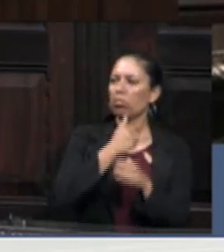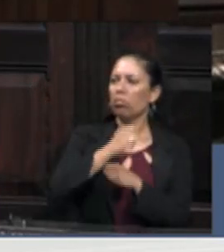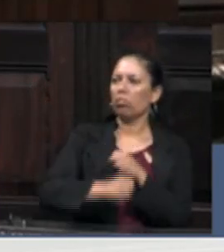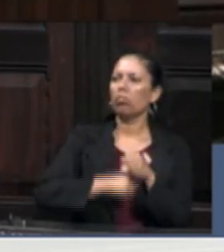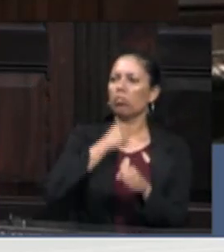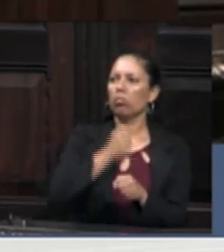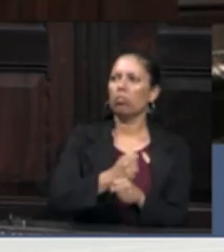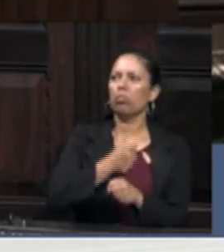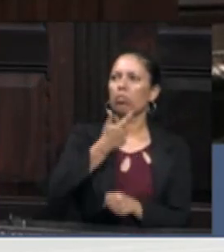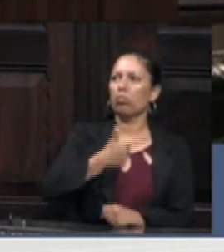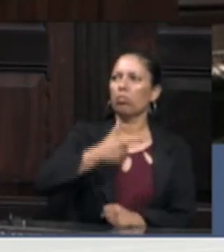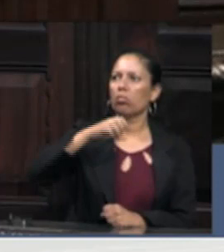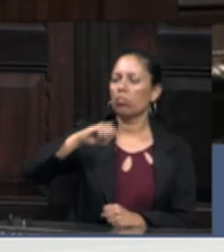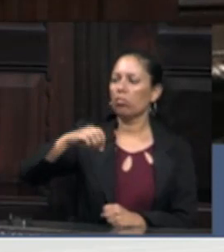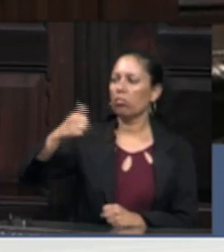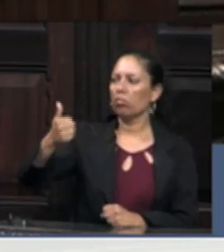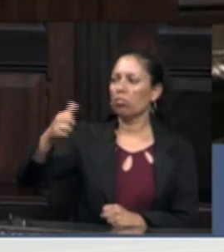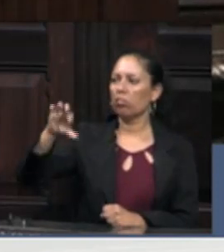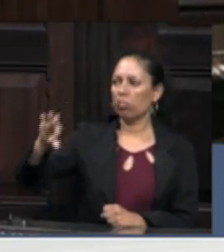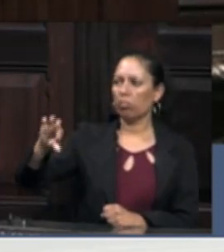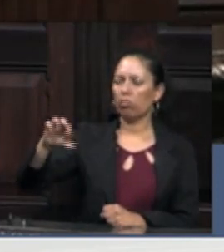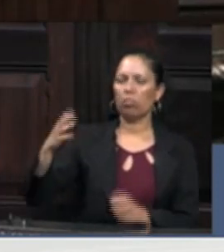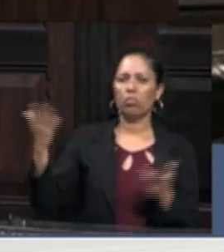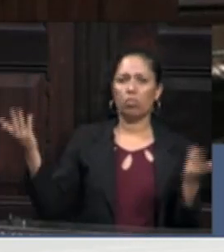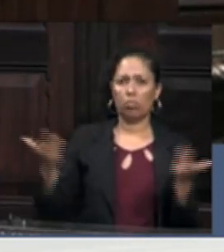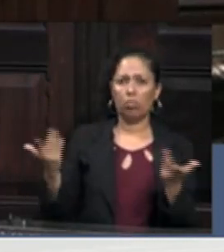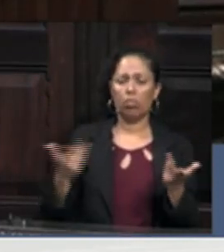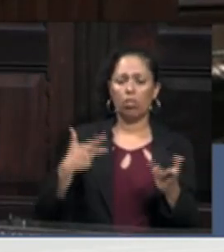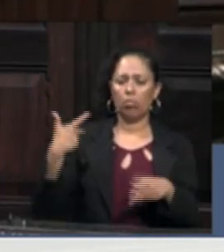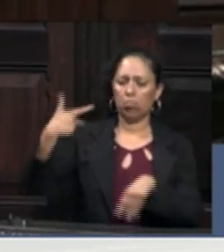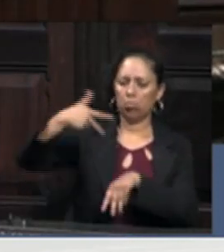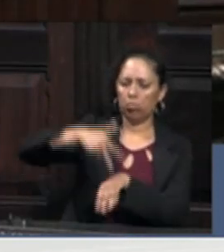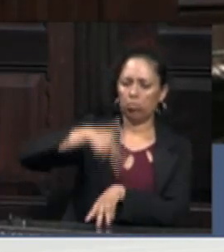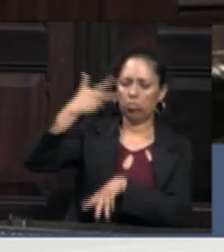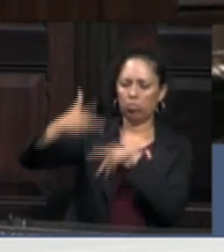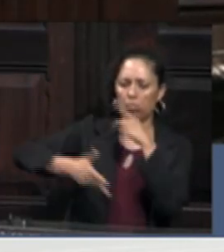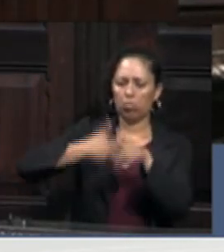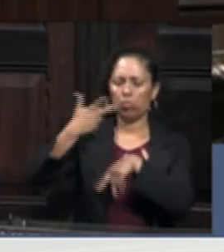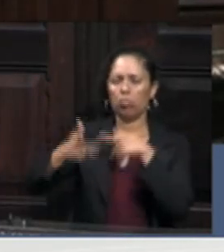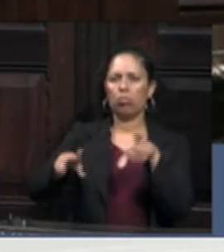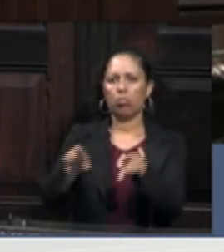agora sobre o projeto plurianual, o PPA.